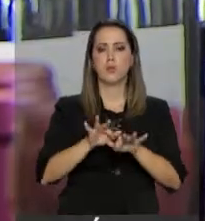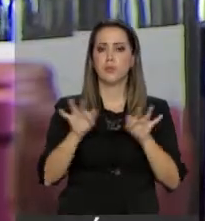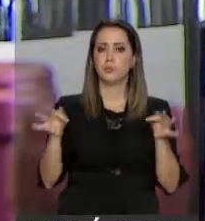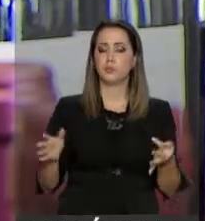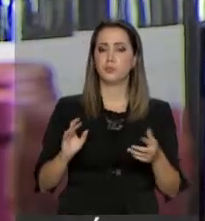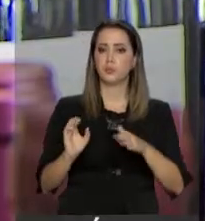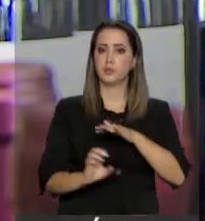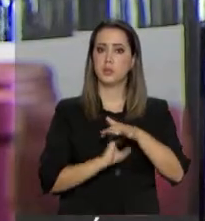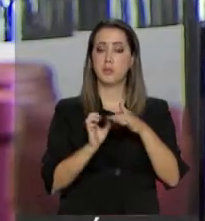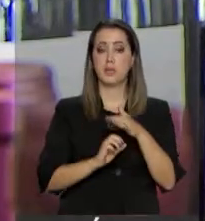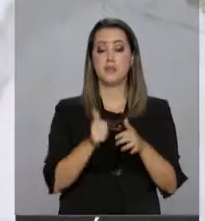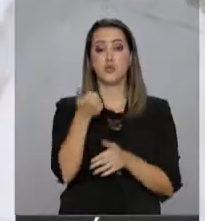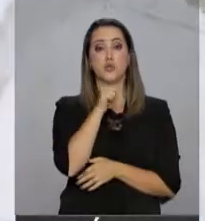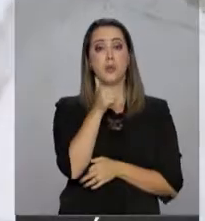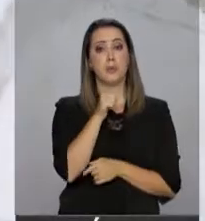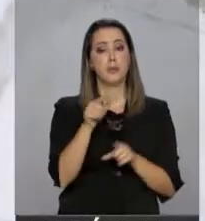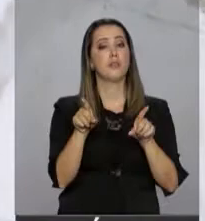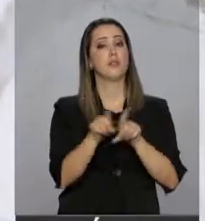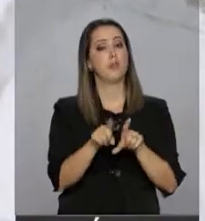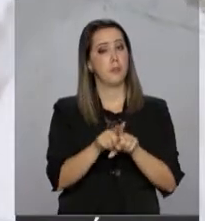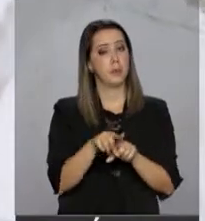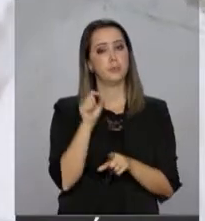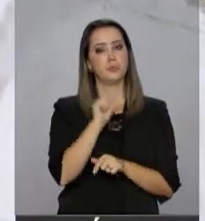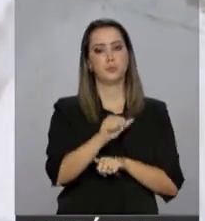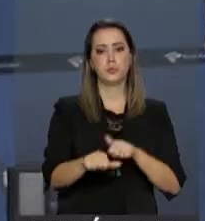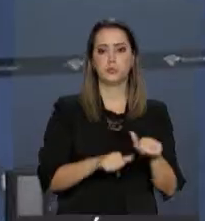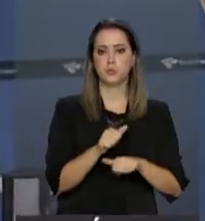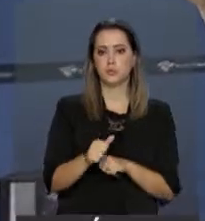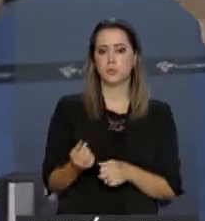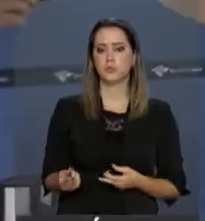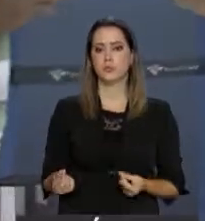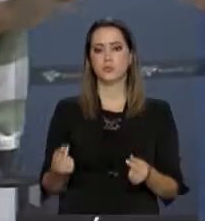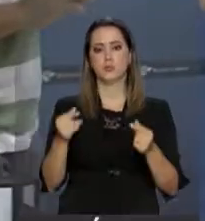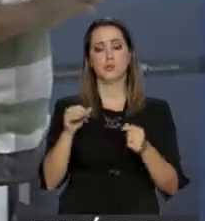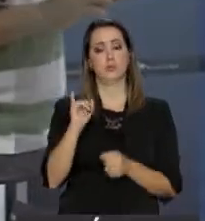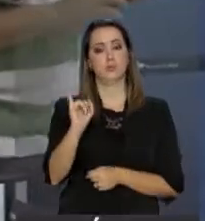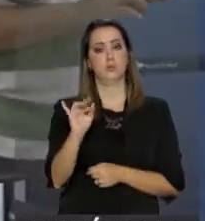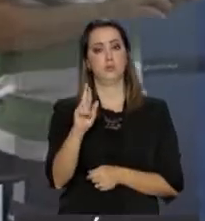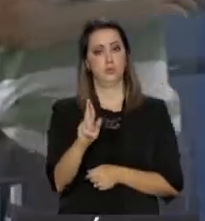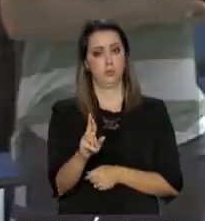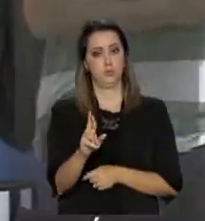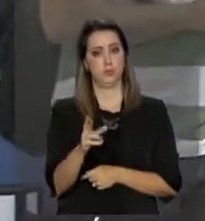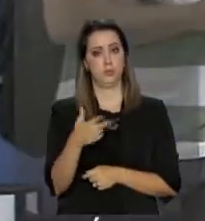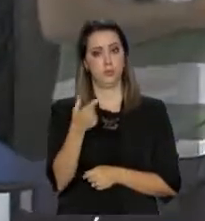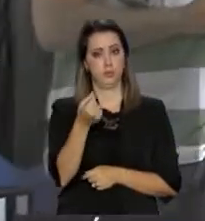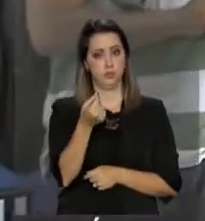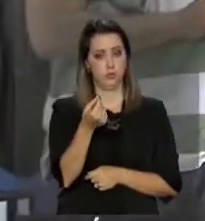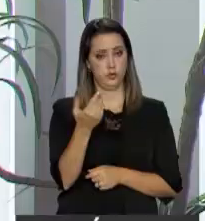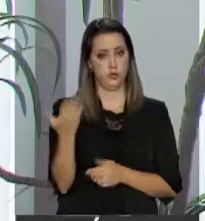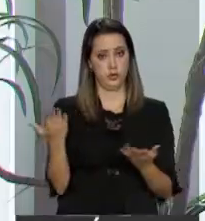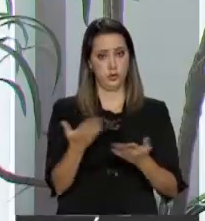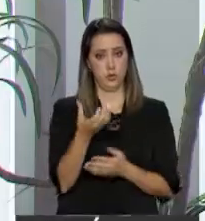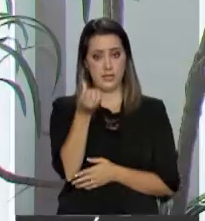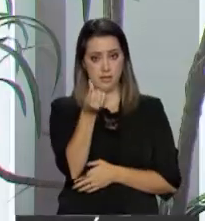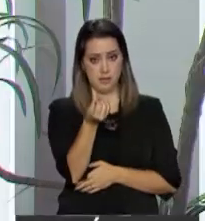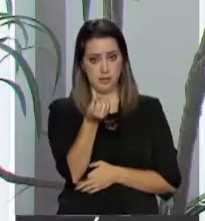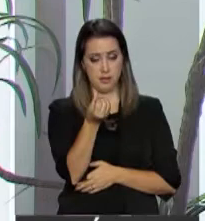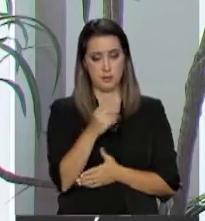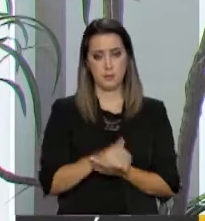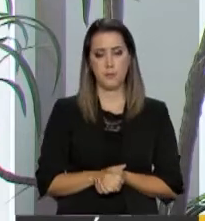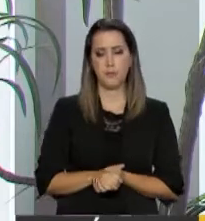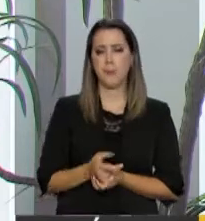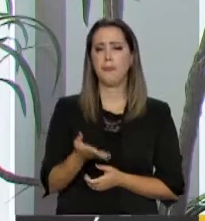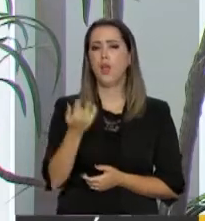produtores de bebidas houve mudanças também nas taxas de imposto de renda que passaram de 20 para 60 tinha